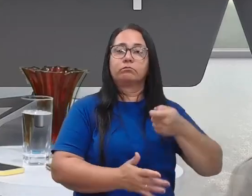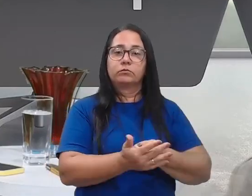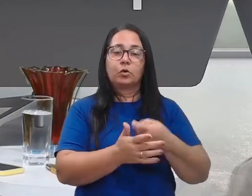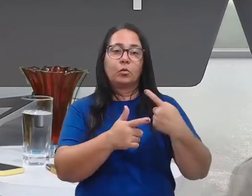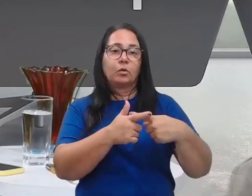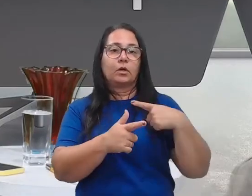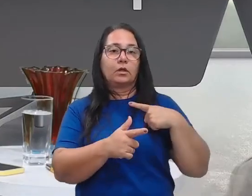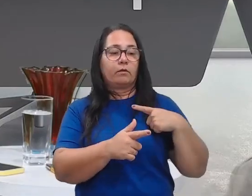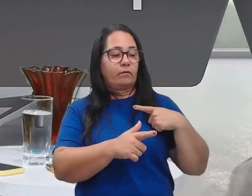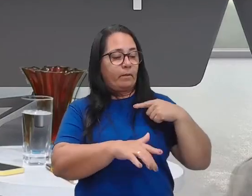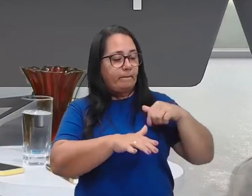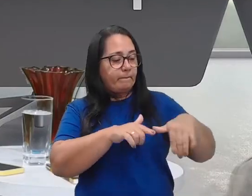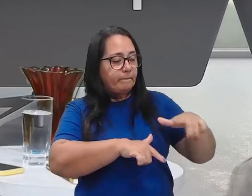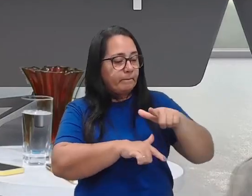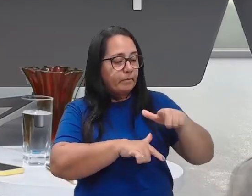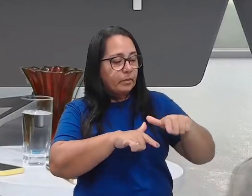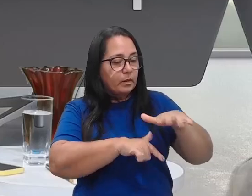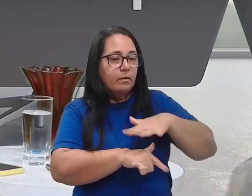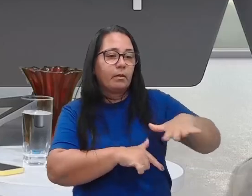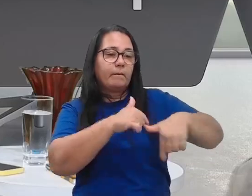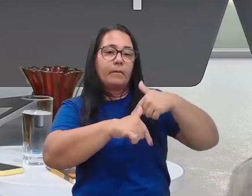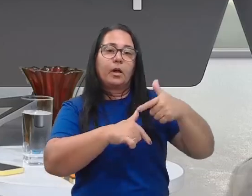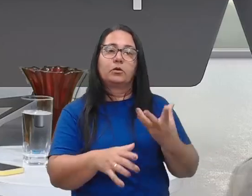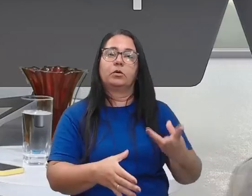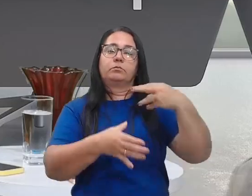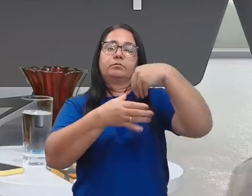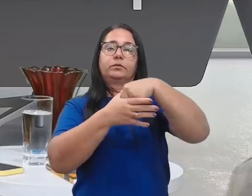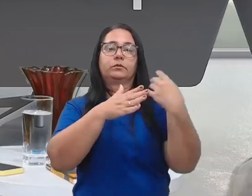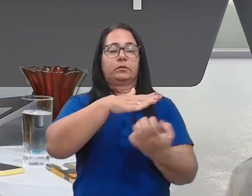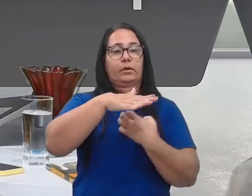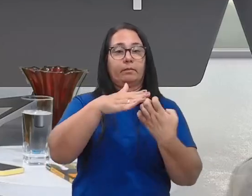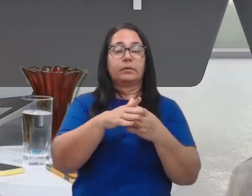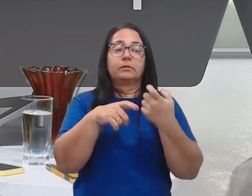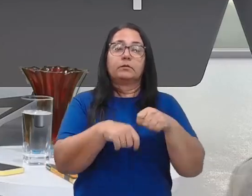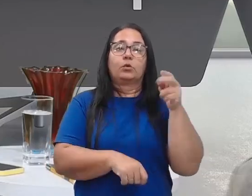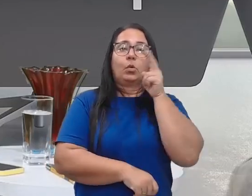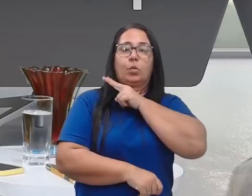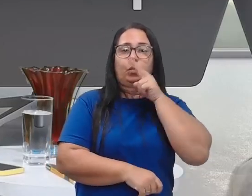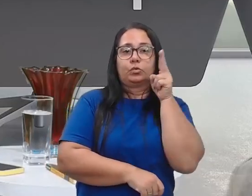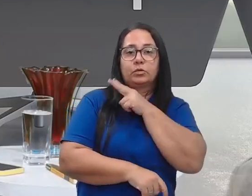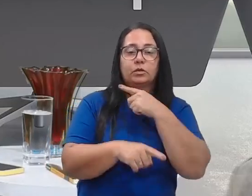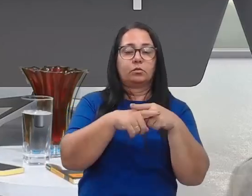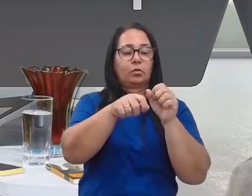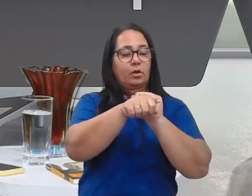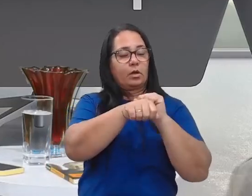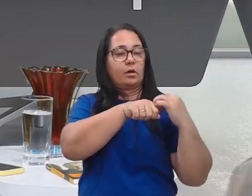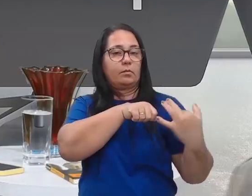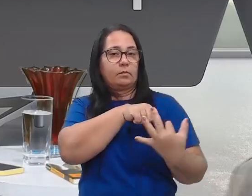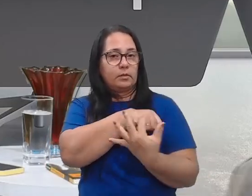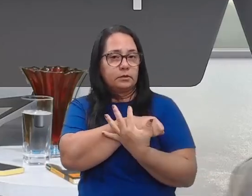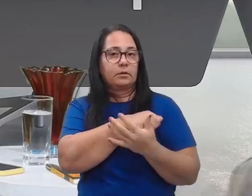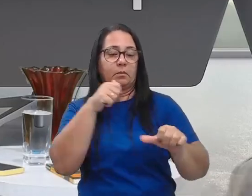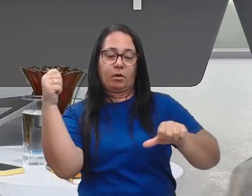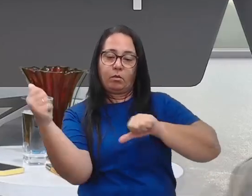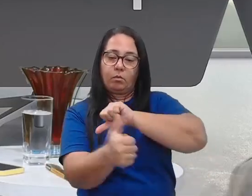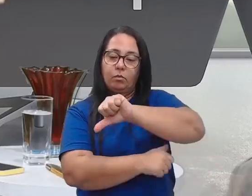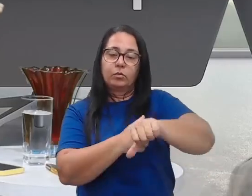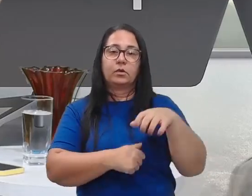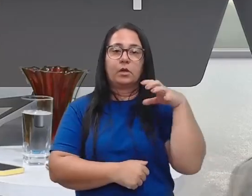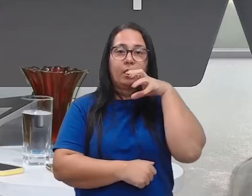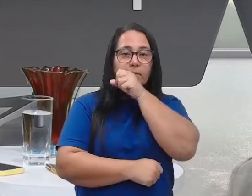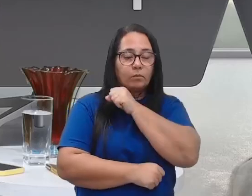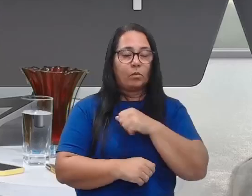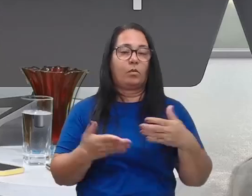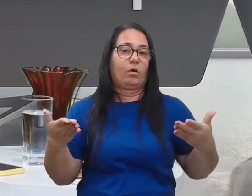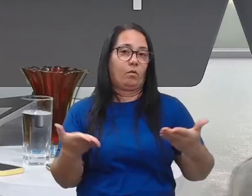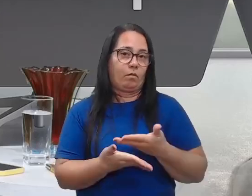não se esperava que houvesse uma necessidade tão urgente. Então, a pandemia veio dar esse choque de realidade, ou é agora ou não vai, ou realmente